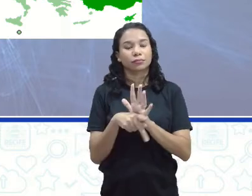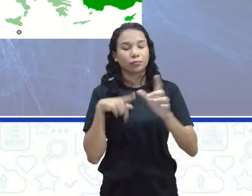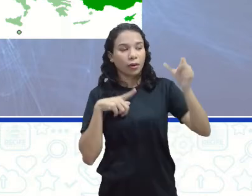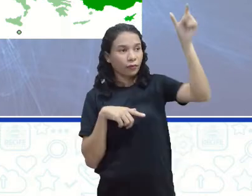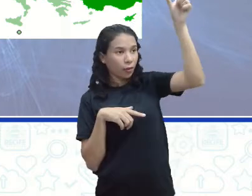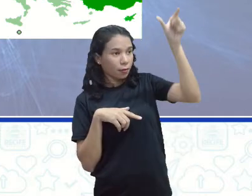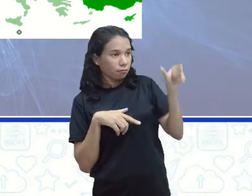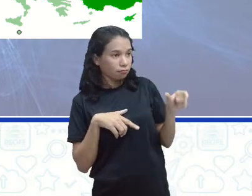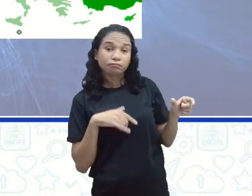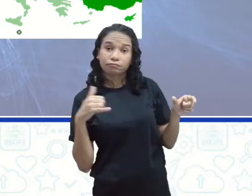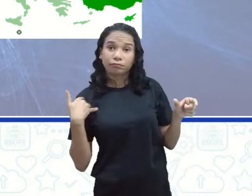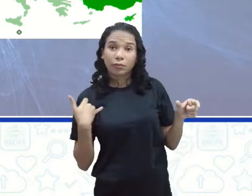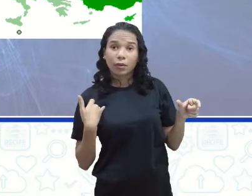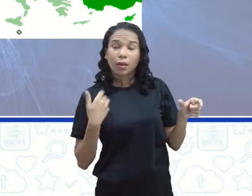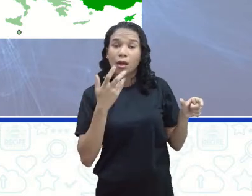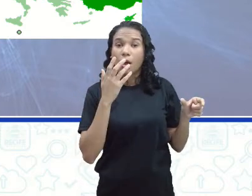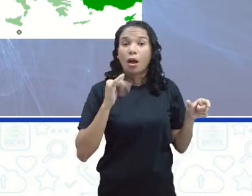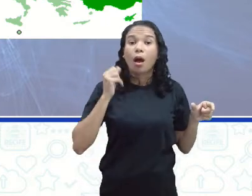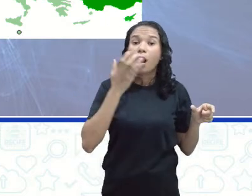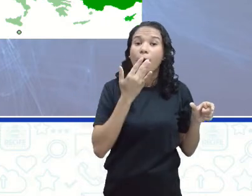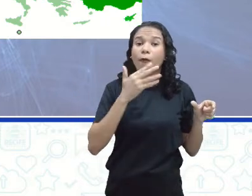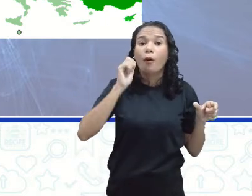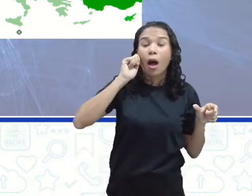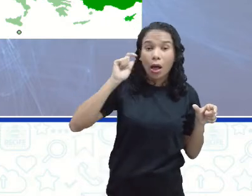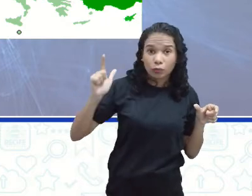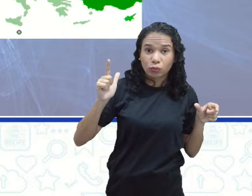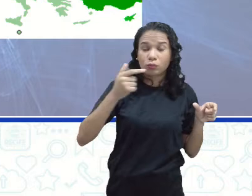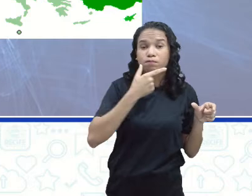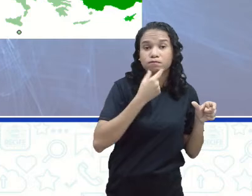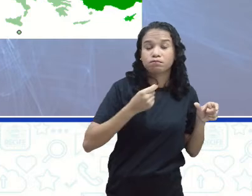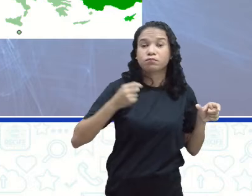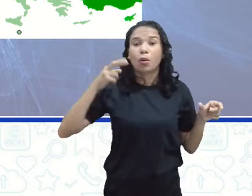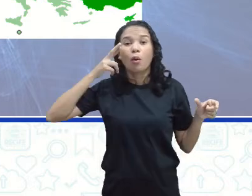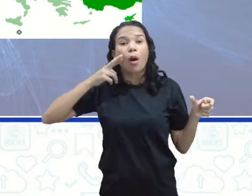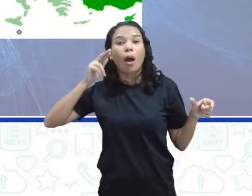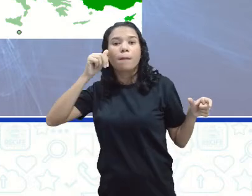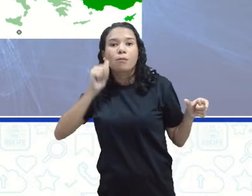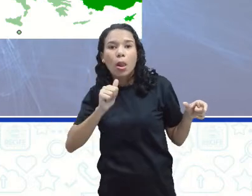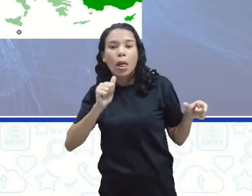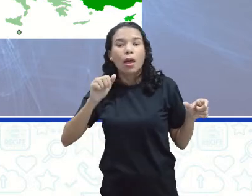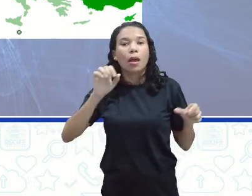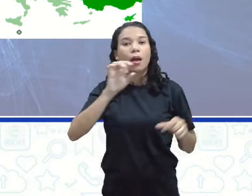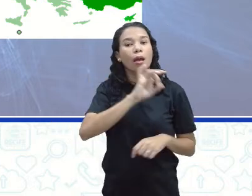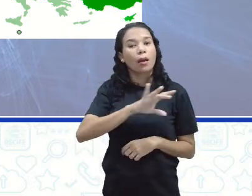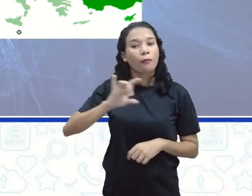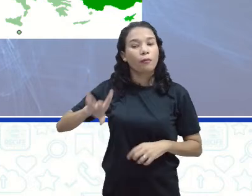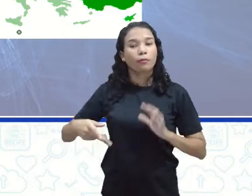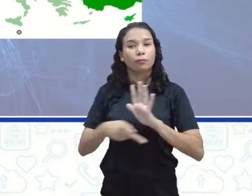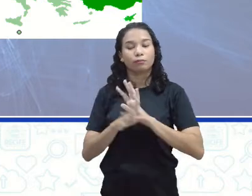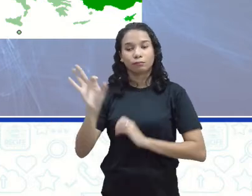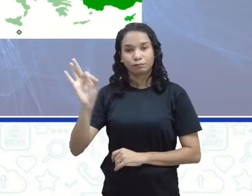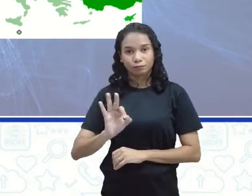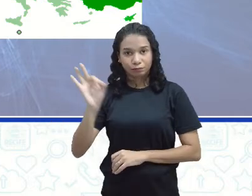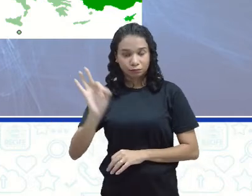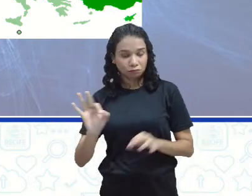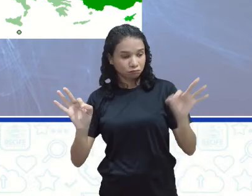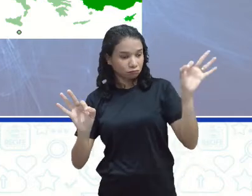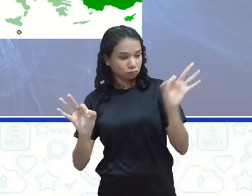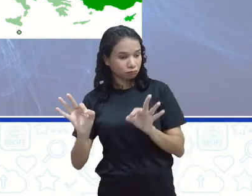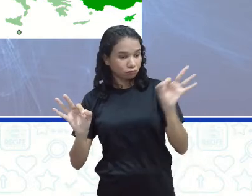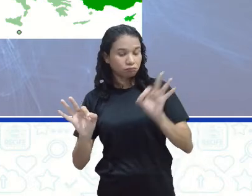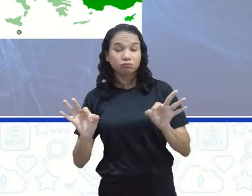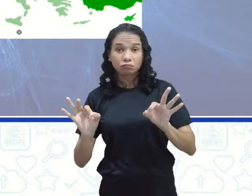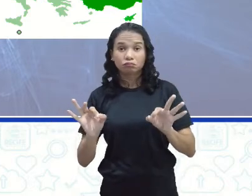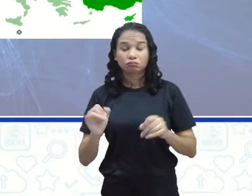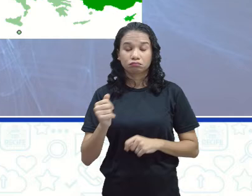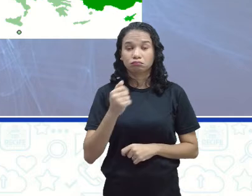etárias. E aí tem a cor azul e a cor rosa. Cada uma com uma porcentagem. O azul são as